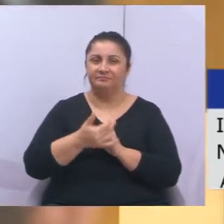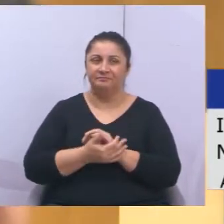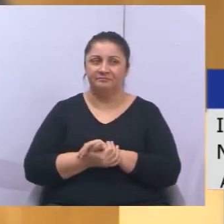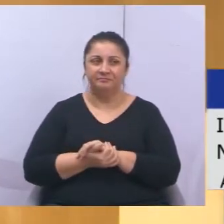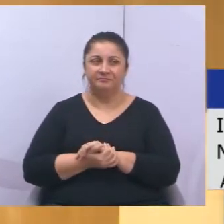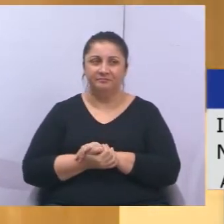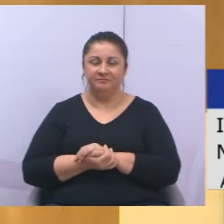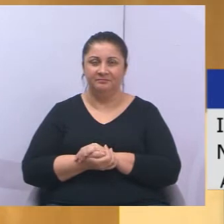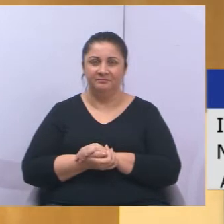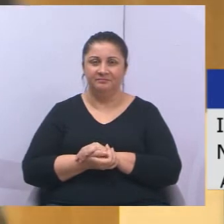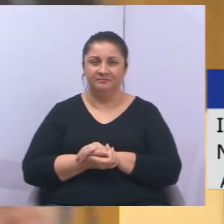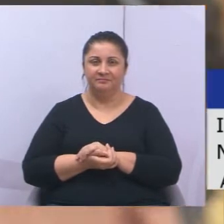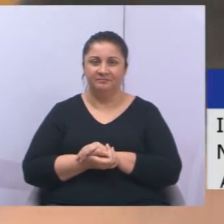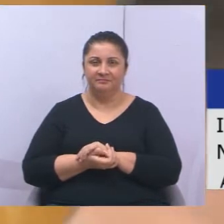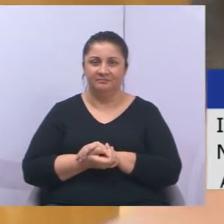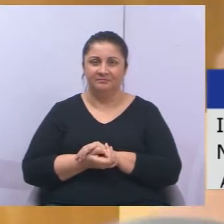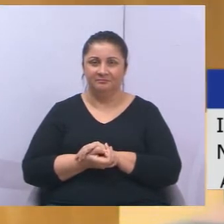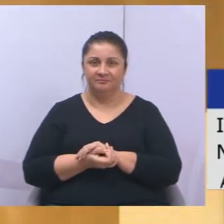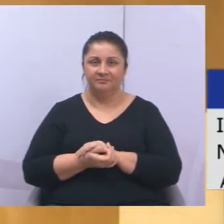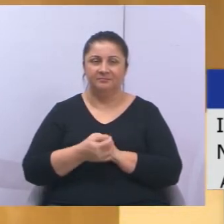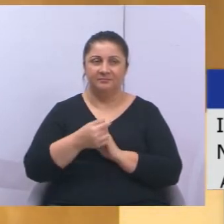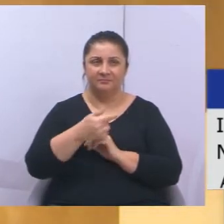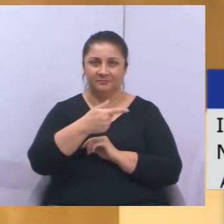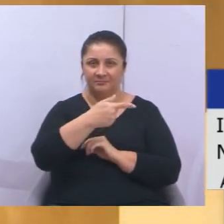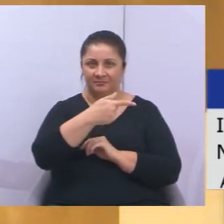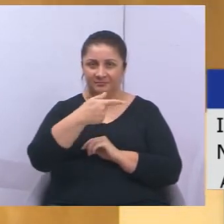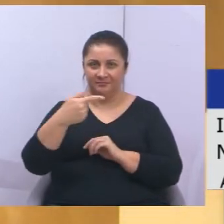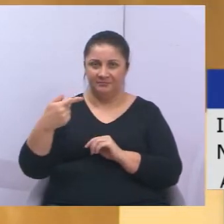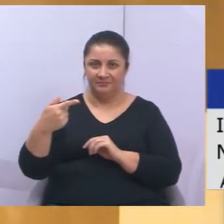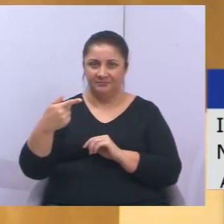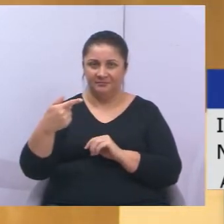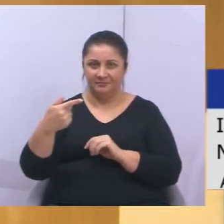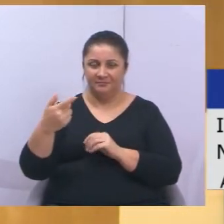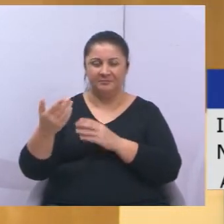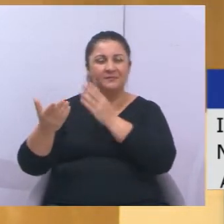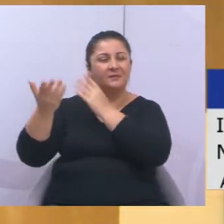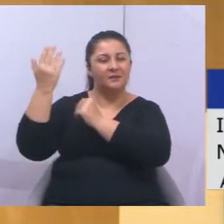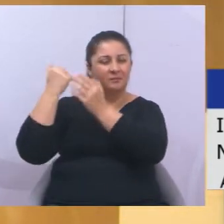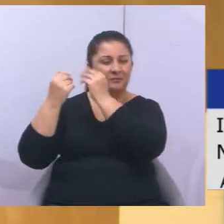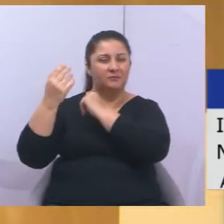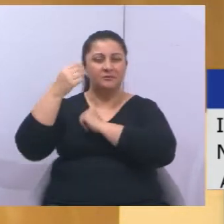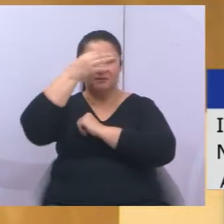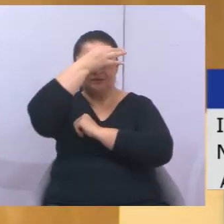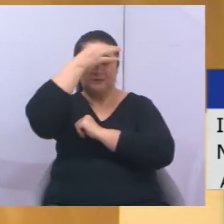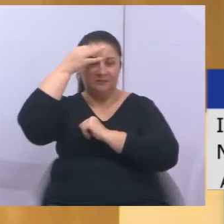A Semana de Volta à Inocência, a ser comemorada anualmente, na semana que